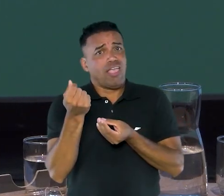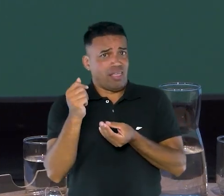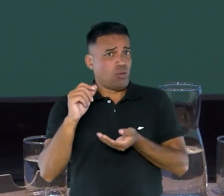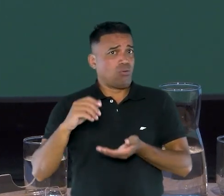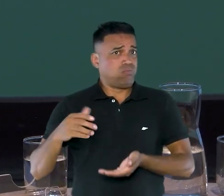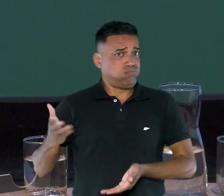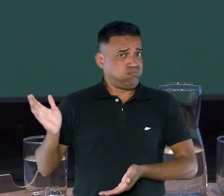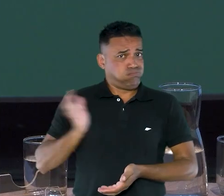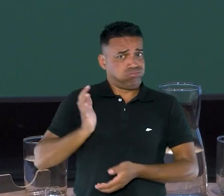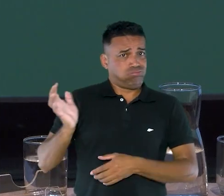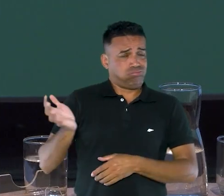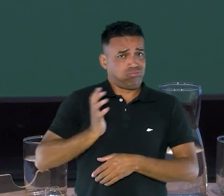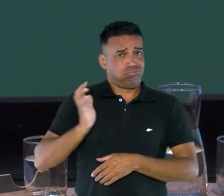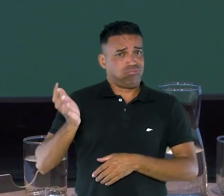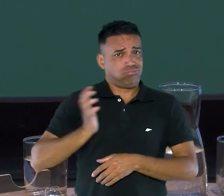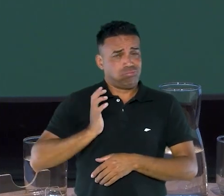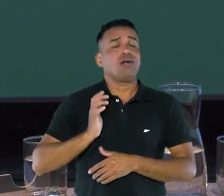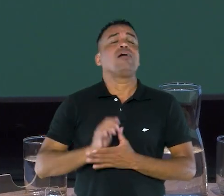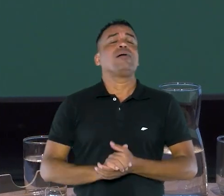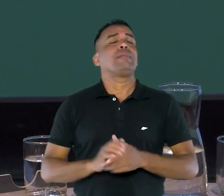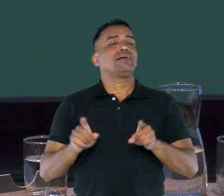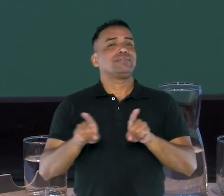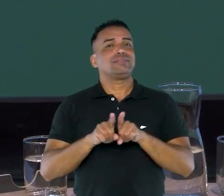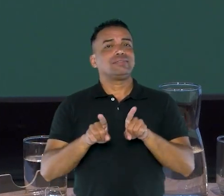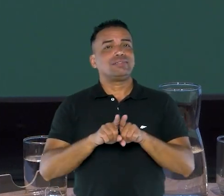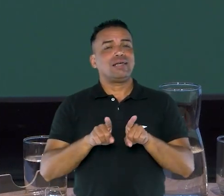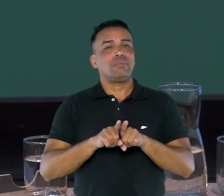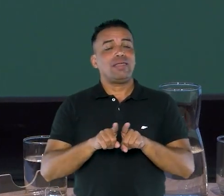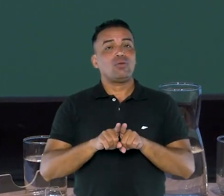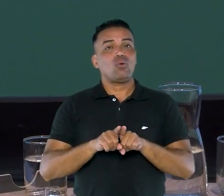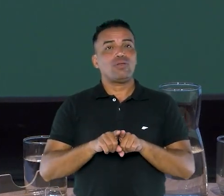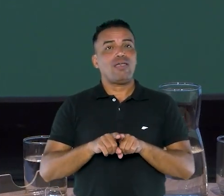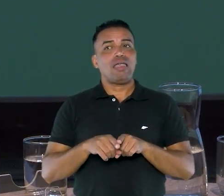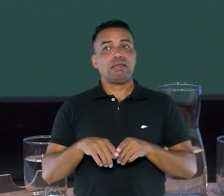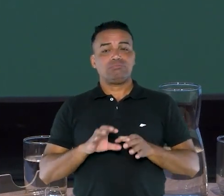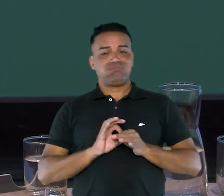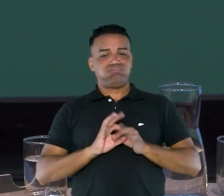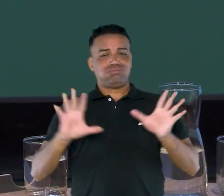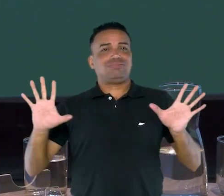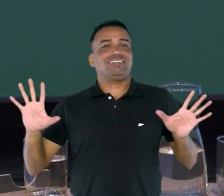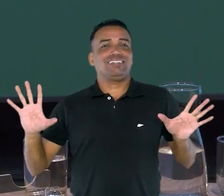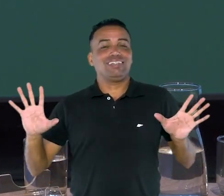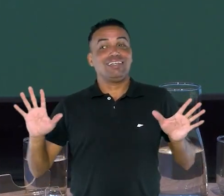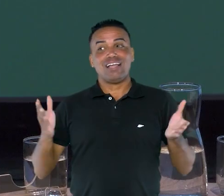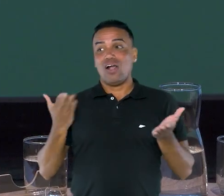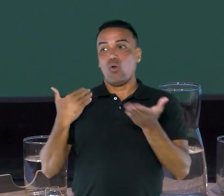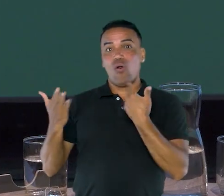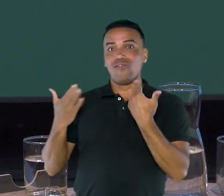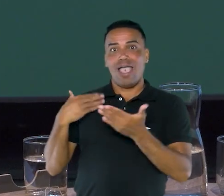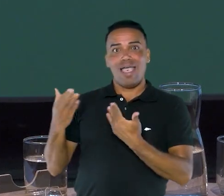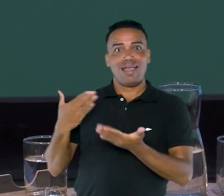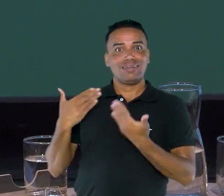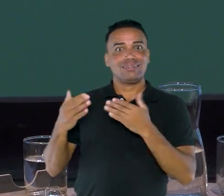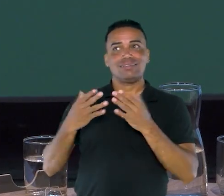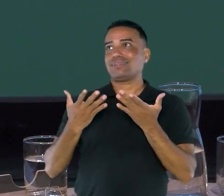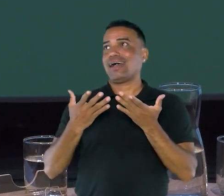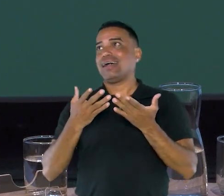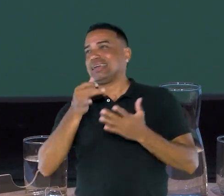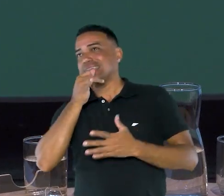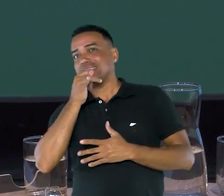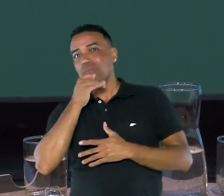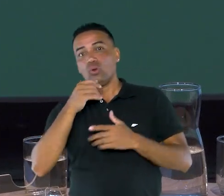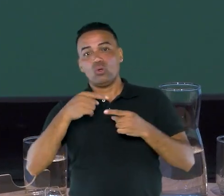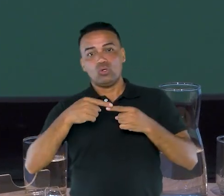grana, e, ao mesmo tempo, tem uma questão com o desprendimento. Então, essa foi a nossa conversa ao